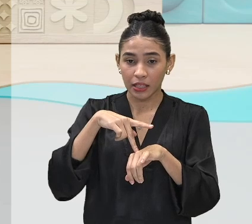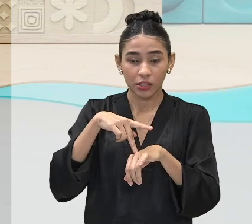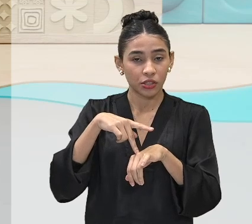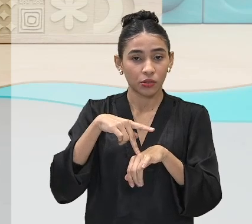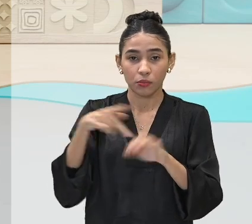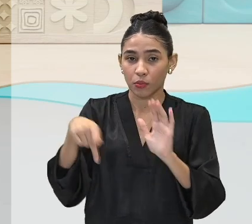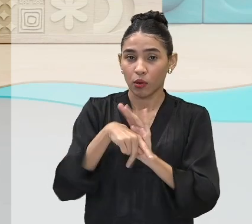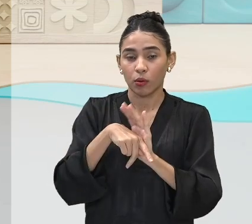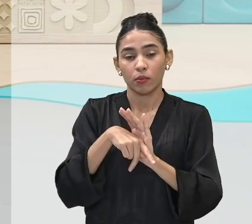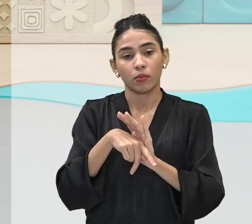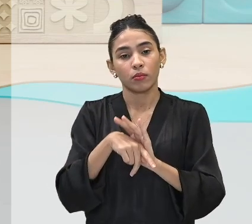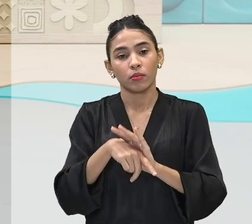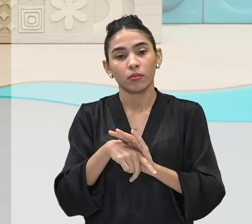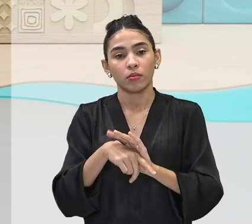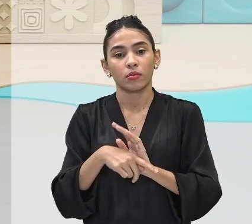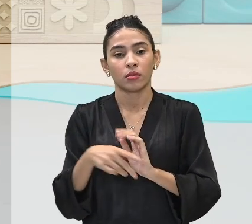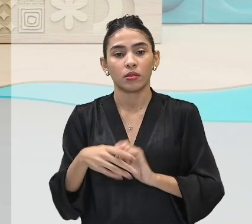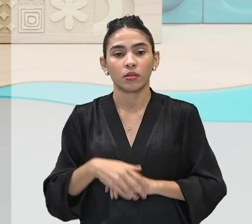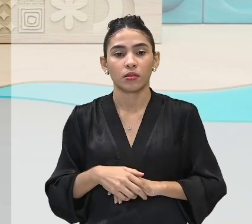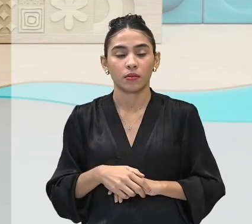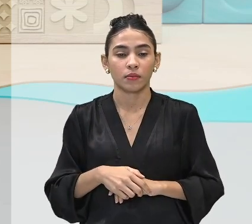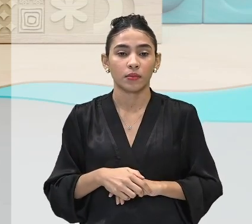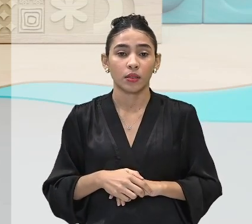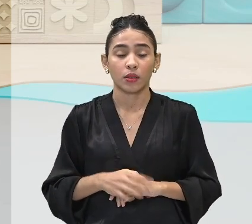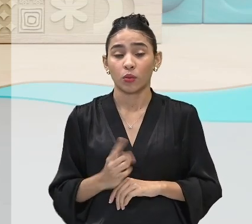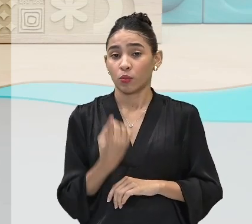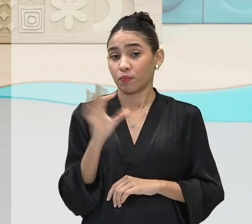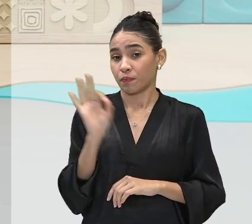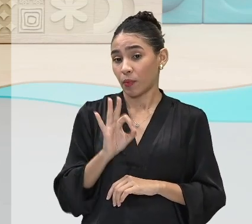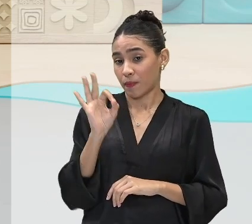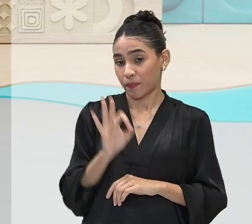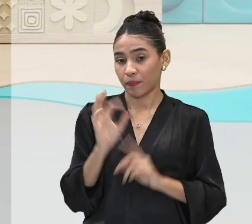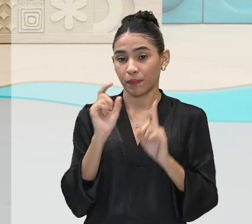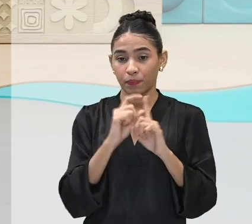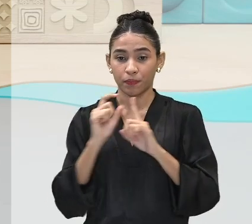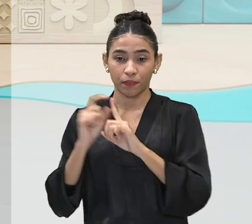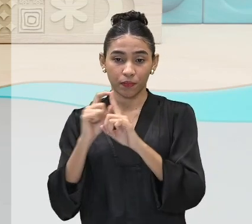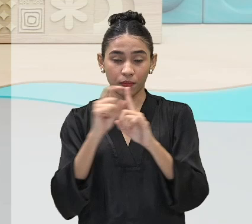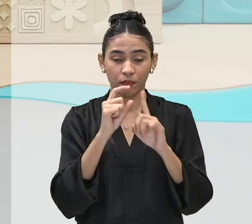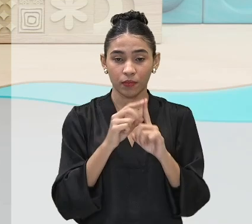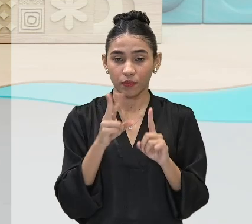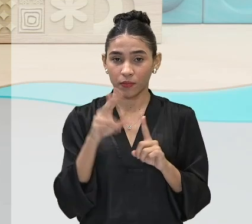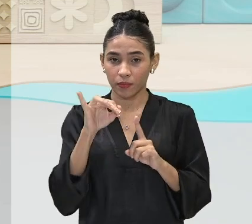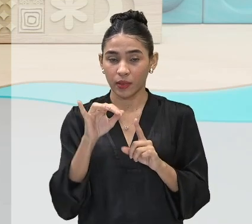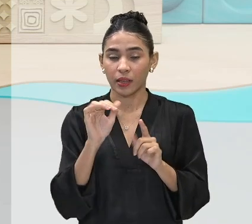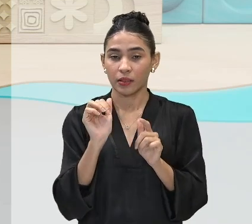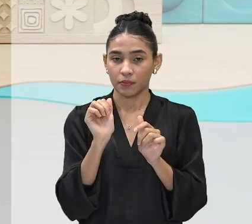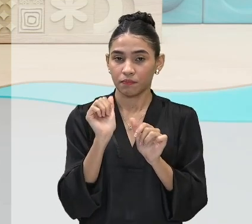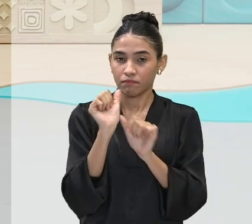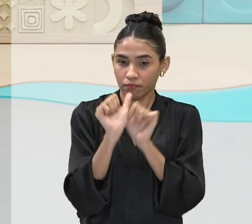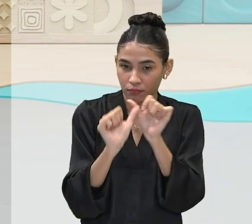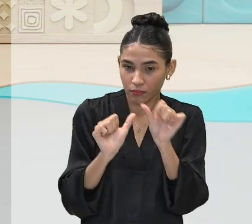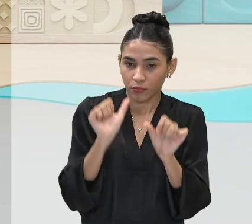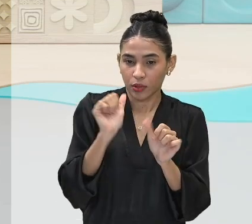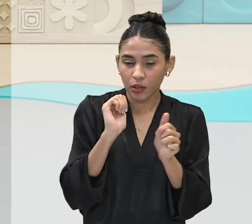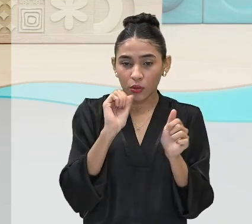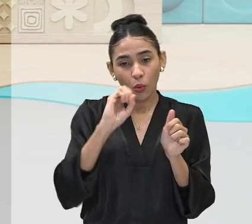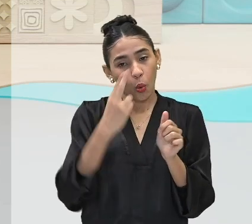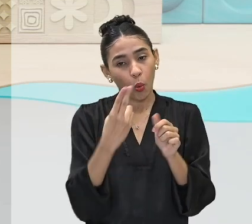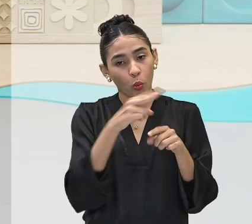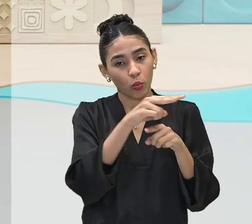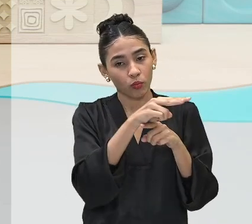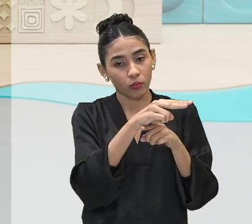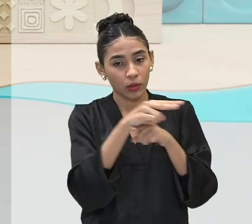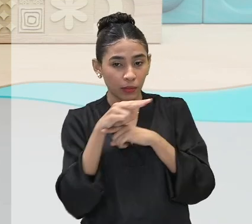ainda temos aí uma correspondência desse quase 1% de palavras que vão sendo agregadas de fora de